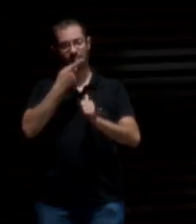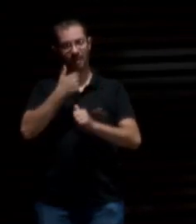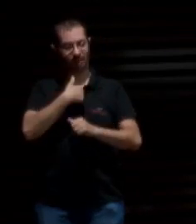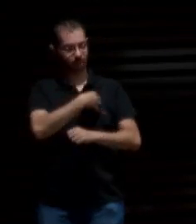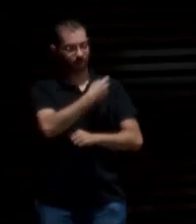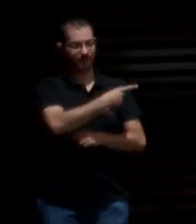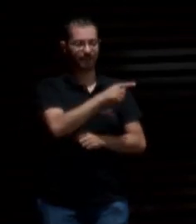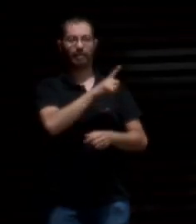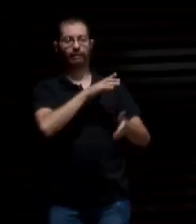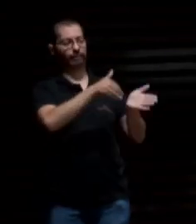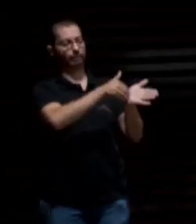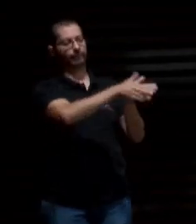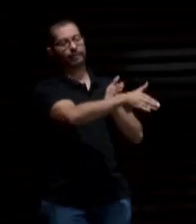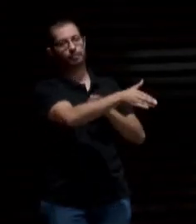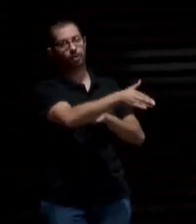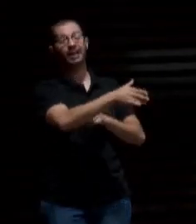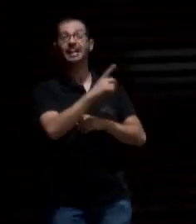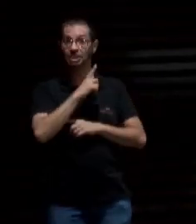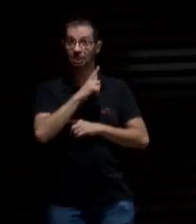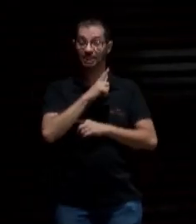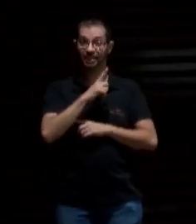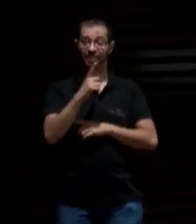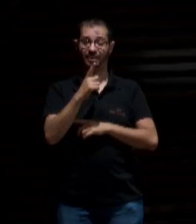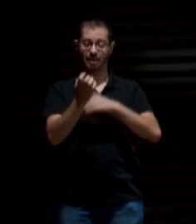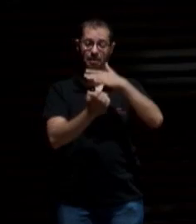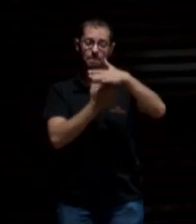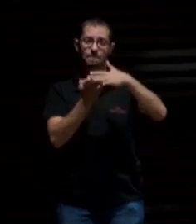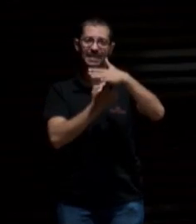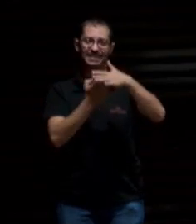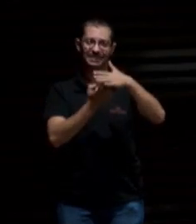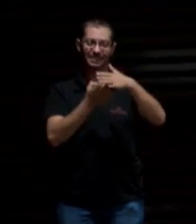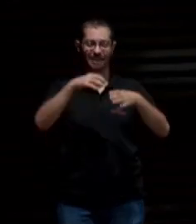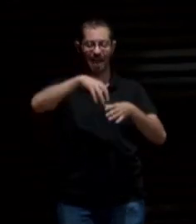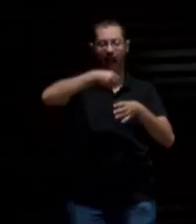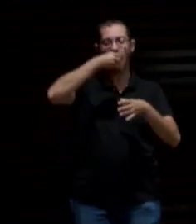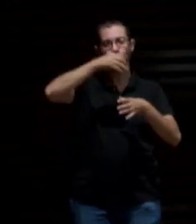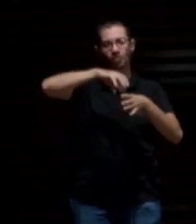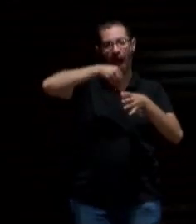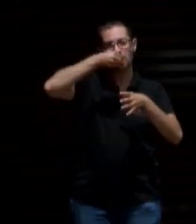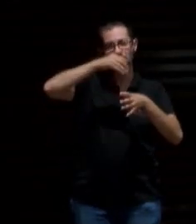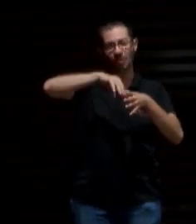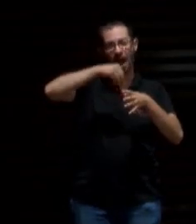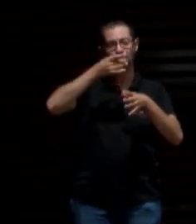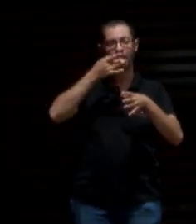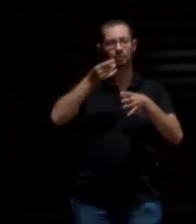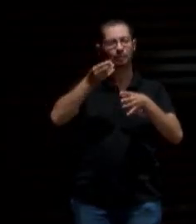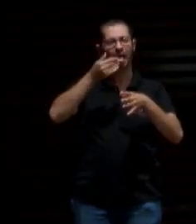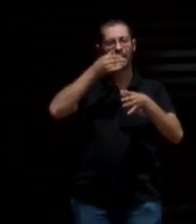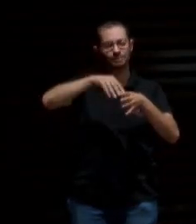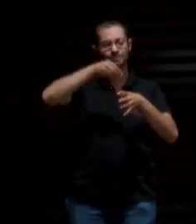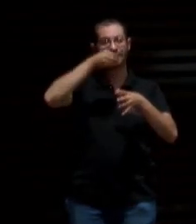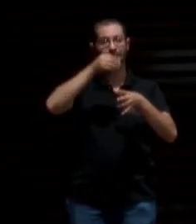A gente vê uma empresa de salgadinho, chips, para criança, fazendo um